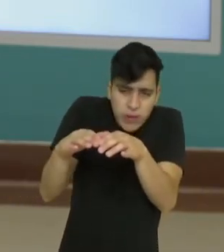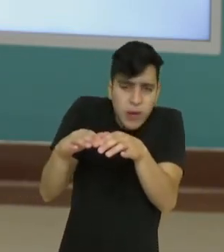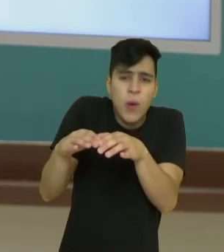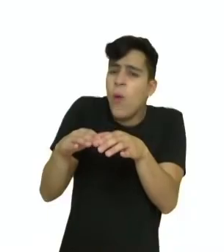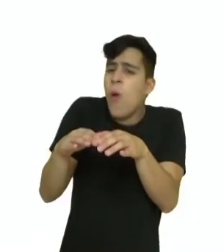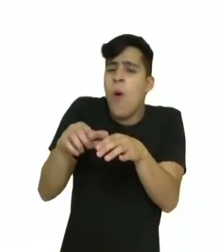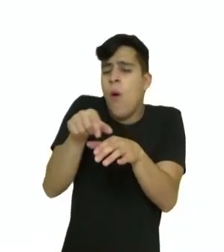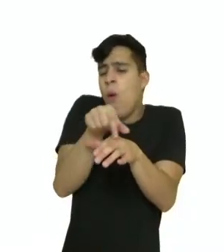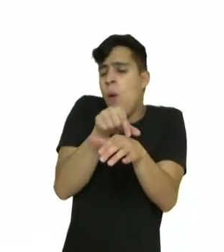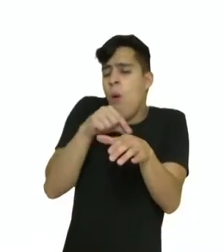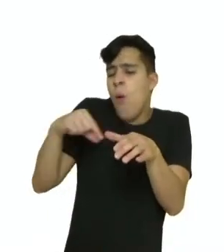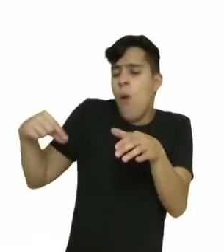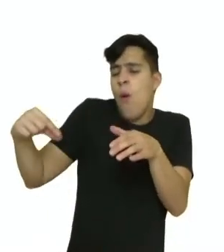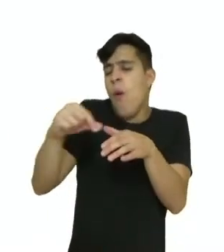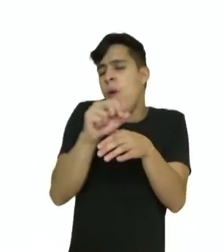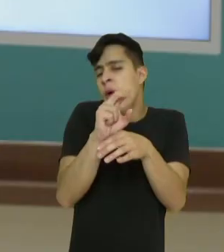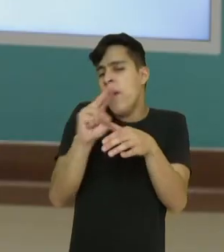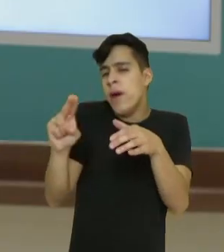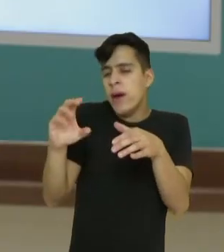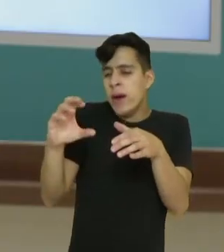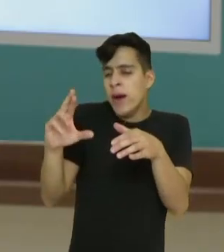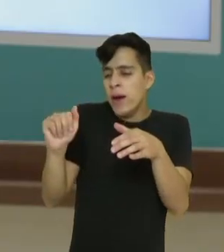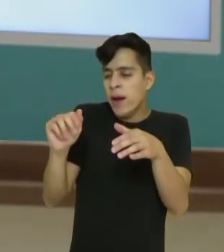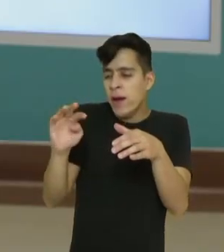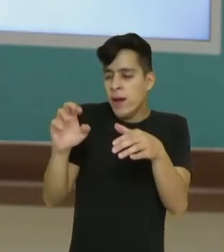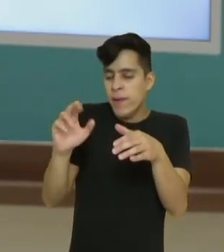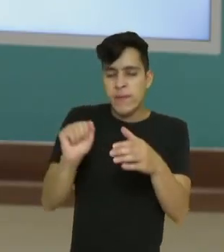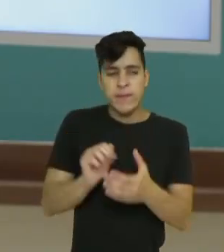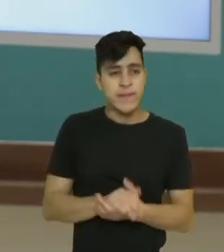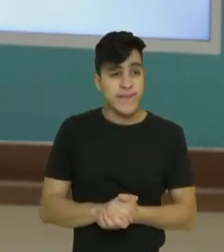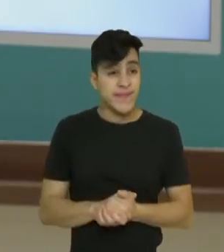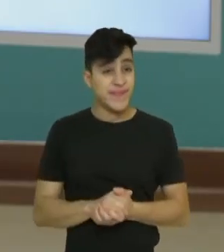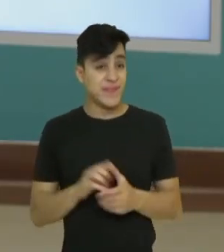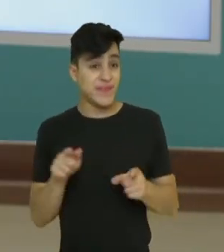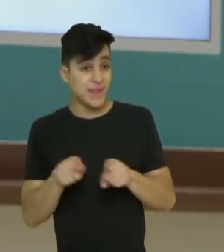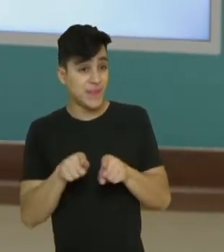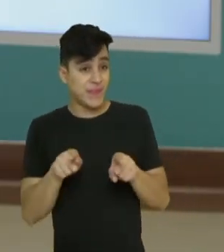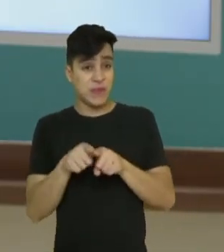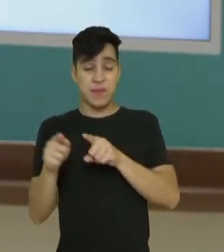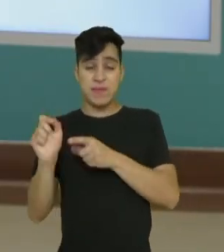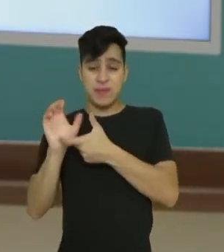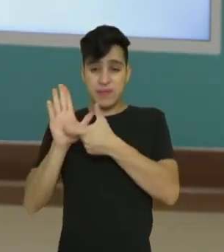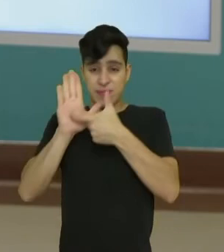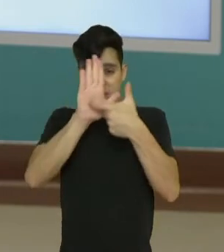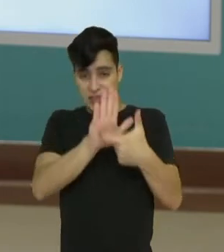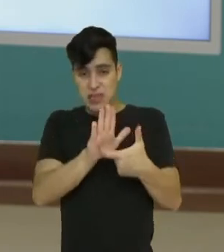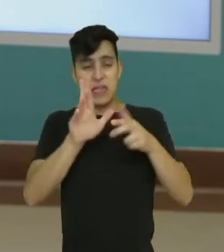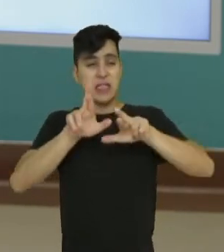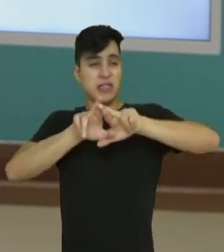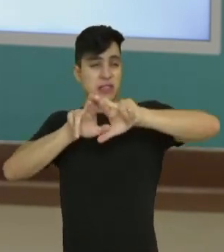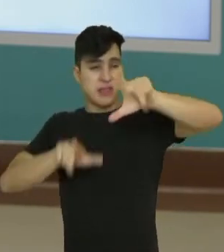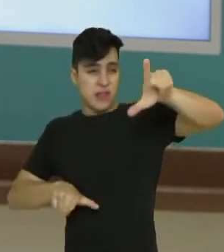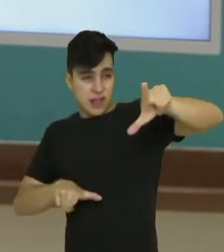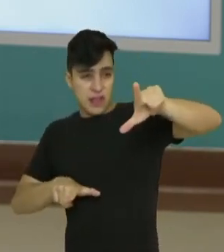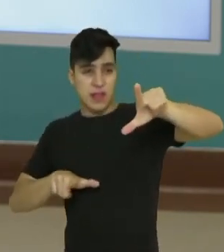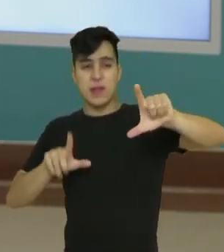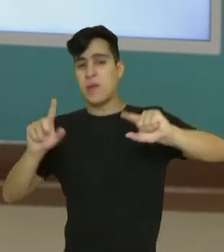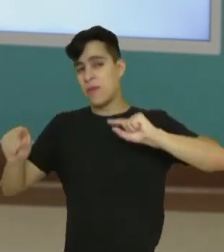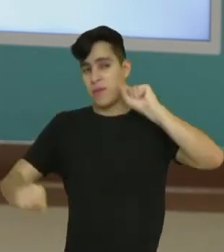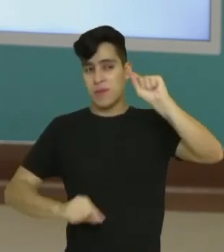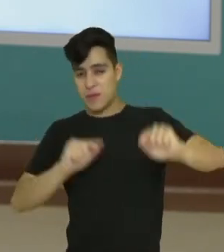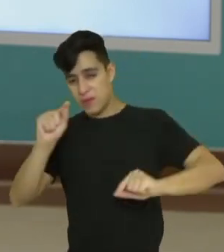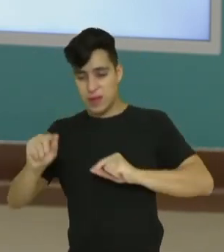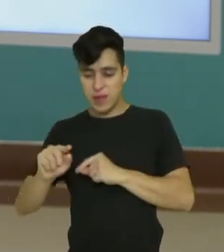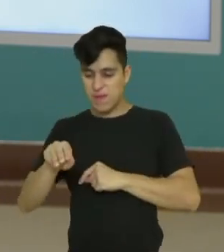a abertura, que nós chamamos de cratera. Além disso, eu mostro para vocês a diferença. Magma